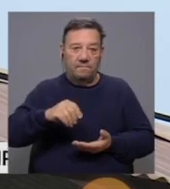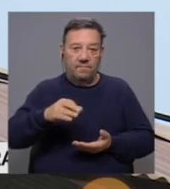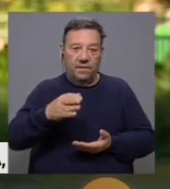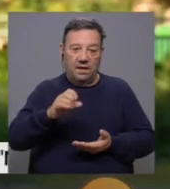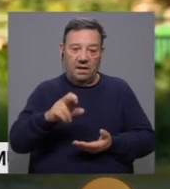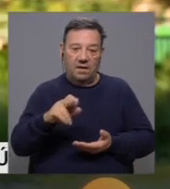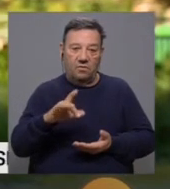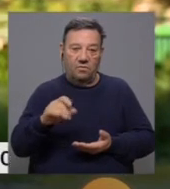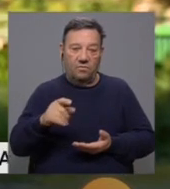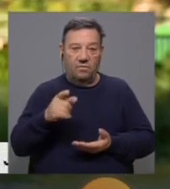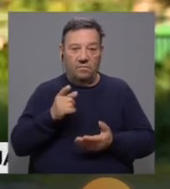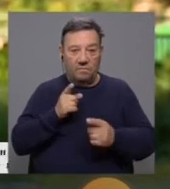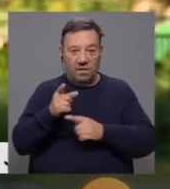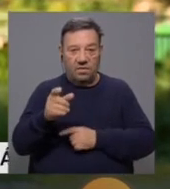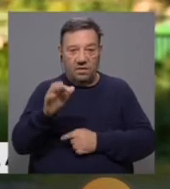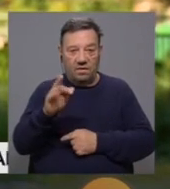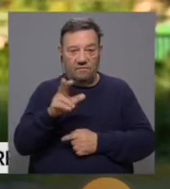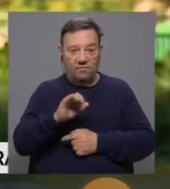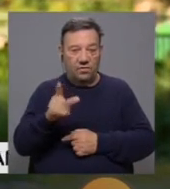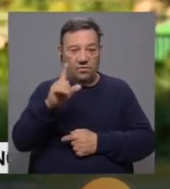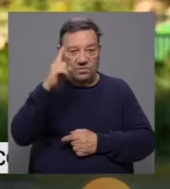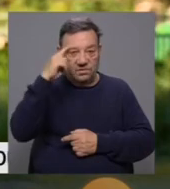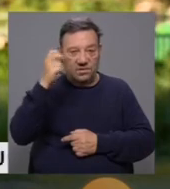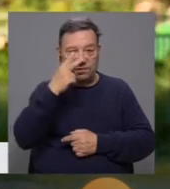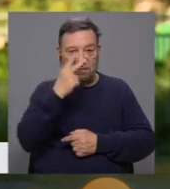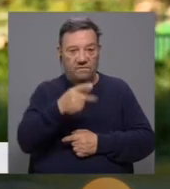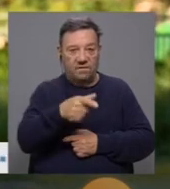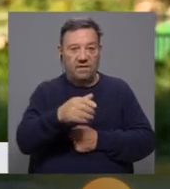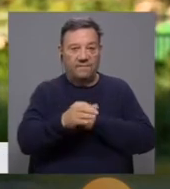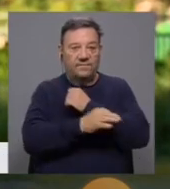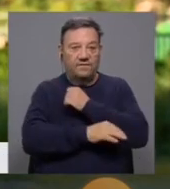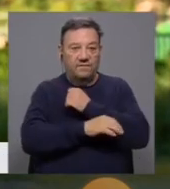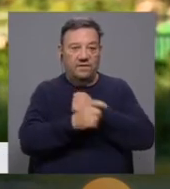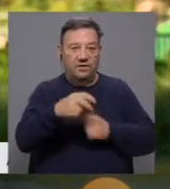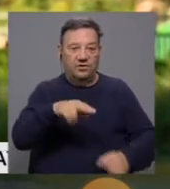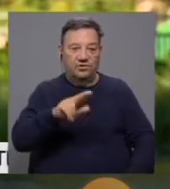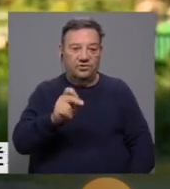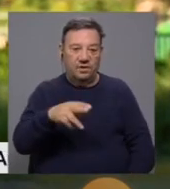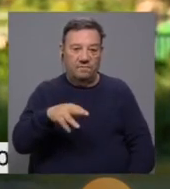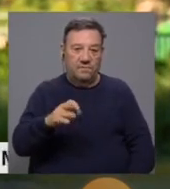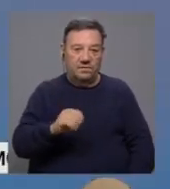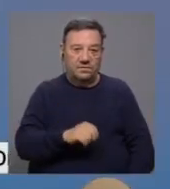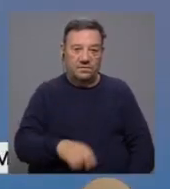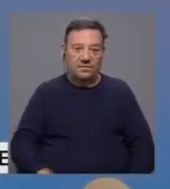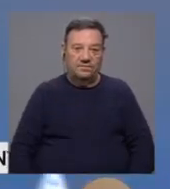Numa ida ao Fundão, não se esqueça de visitar a freguesia de Enxames.